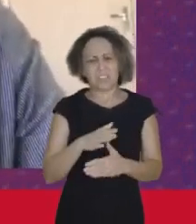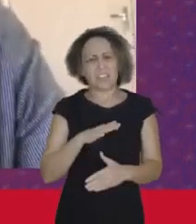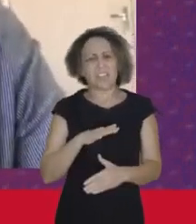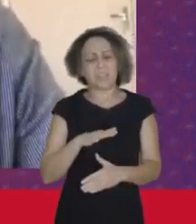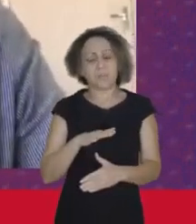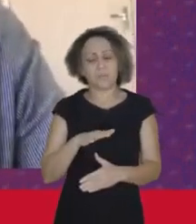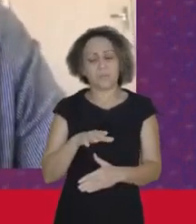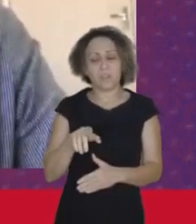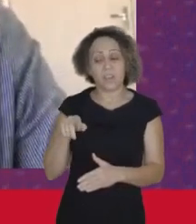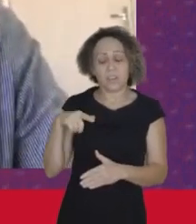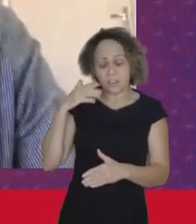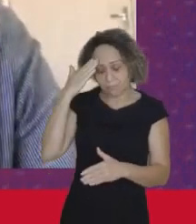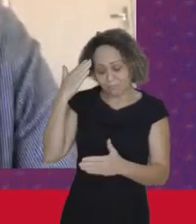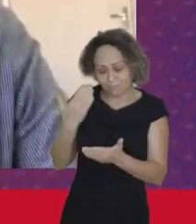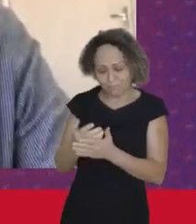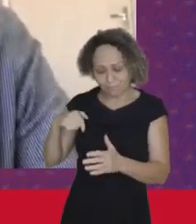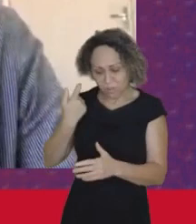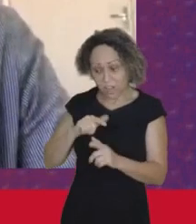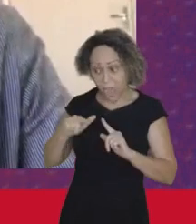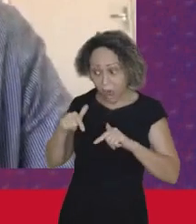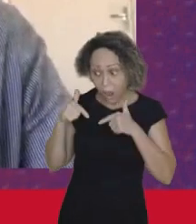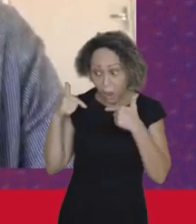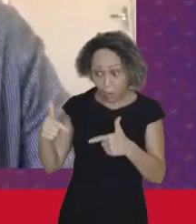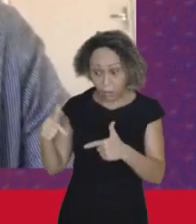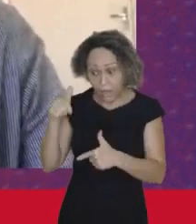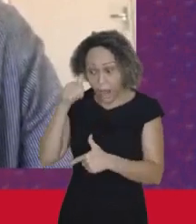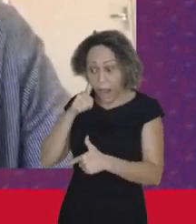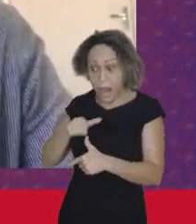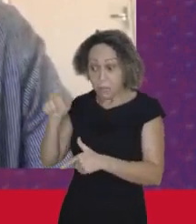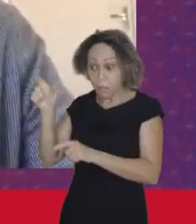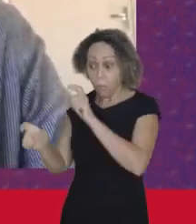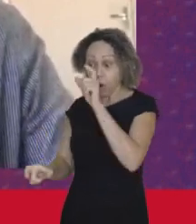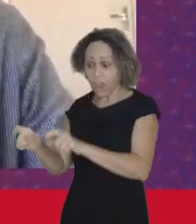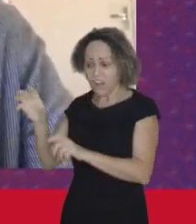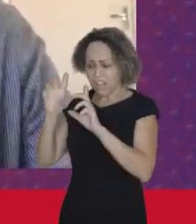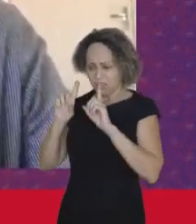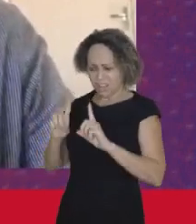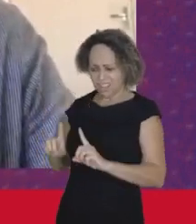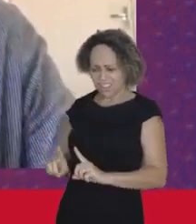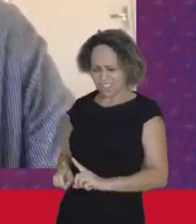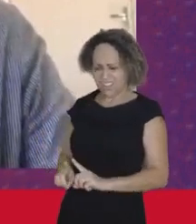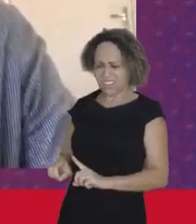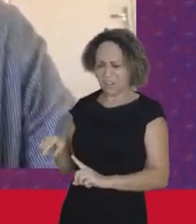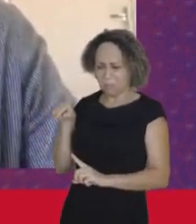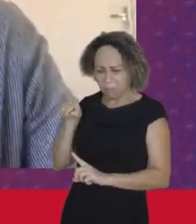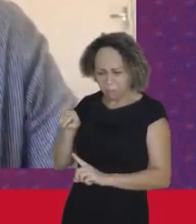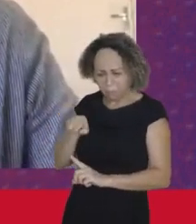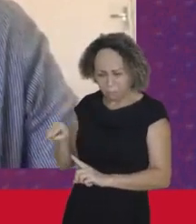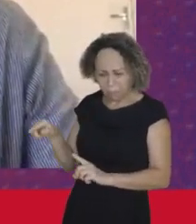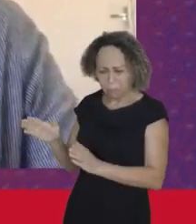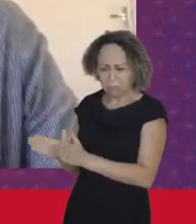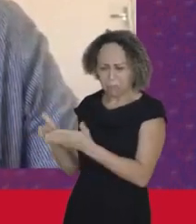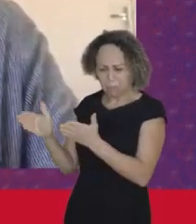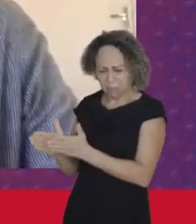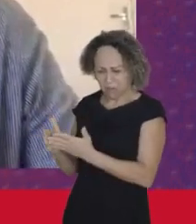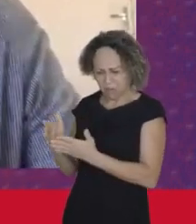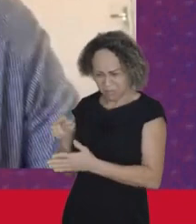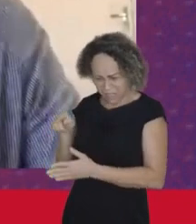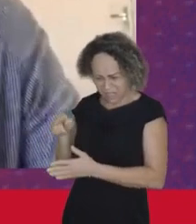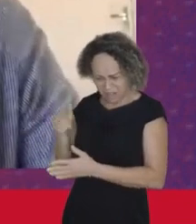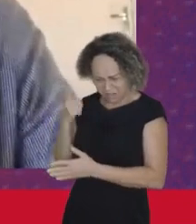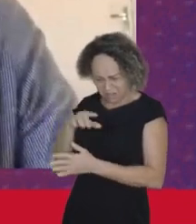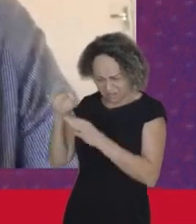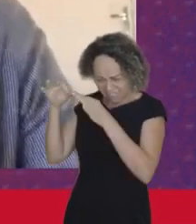com deficiência e pobres seja dignificada e